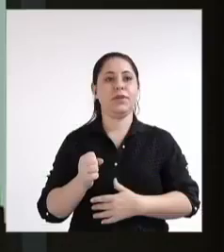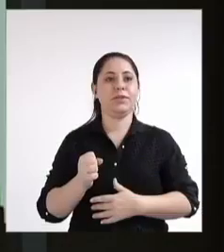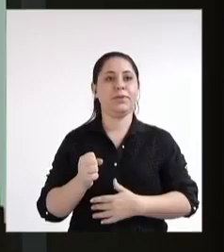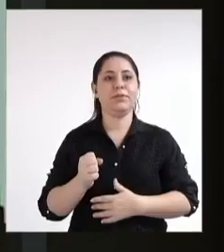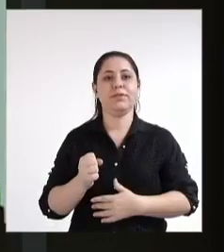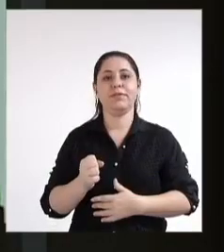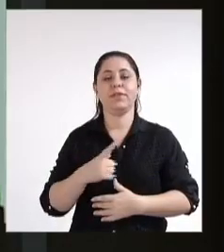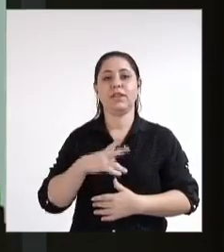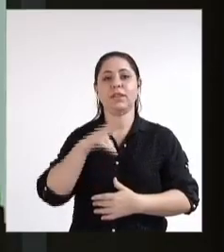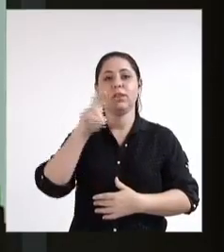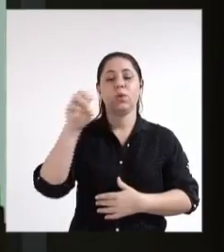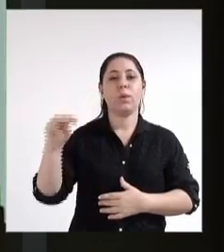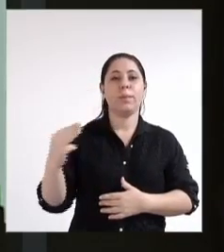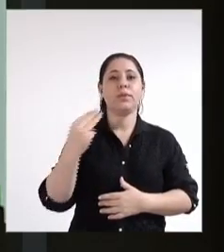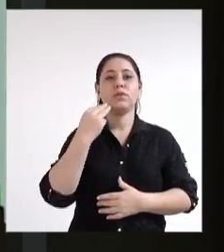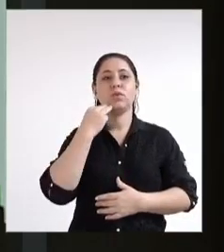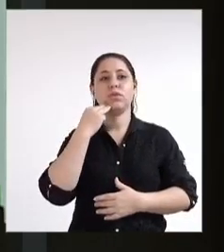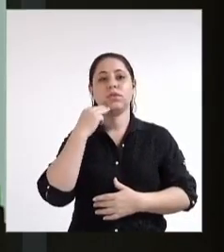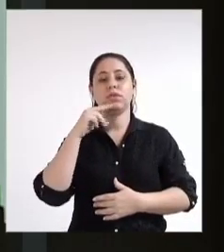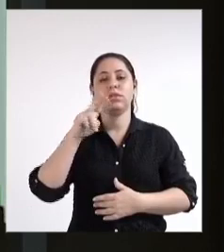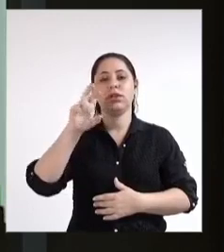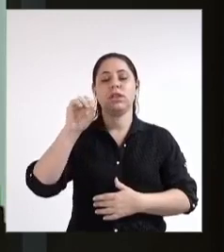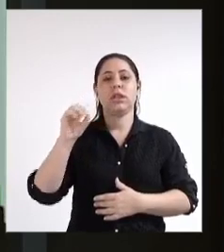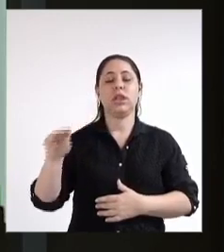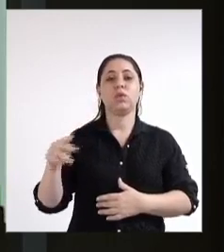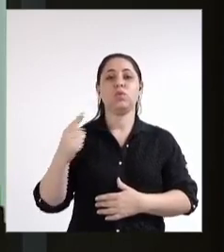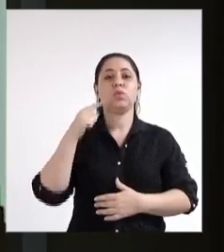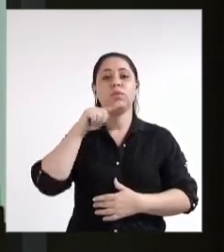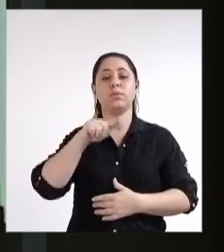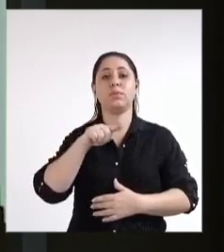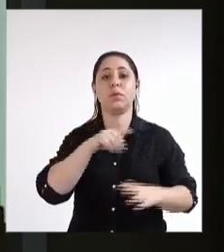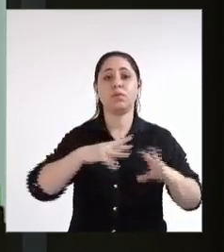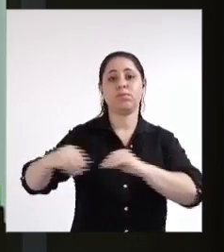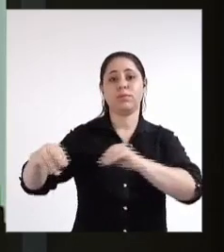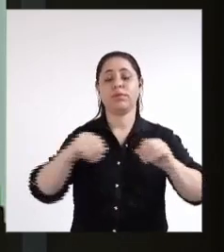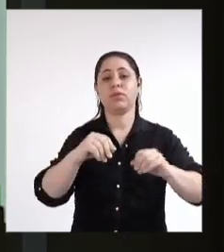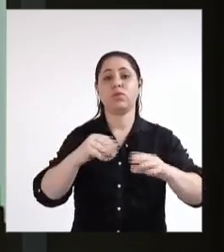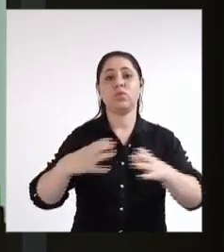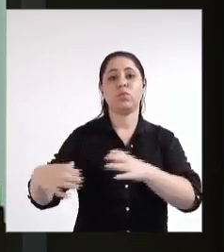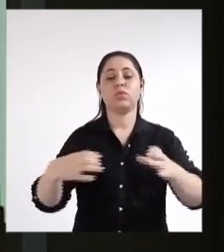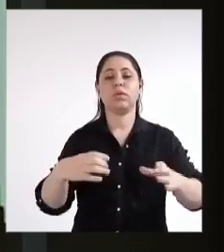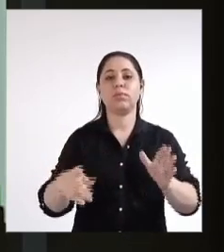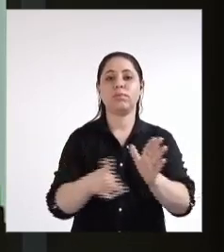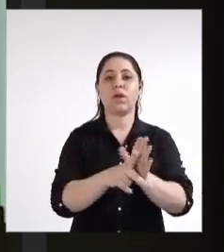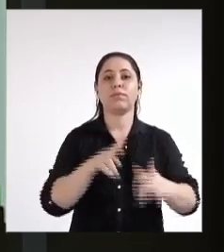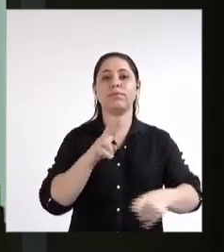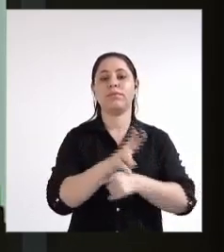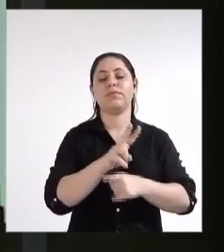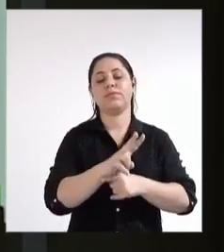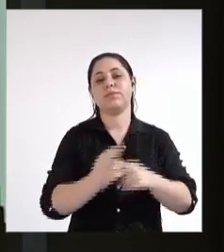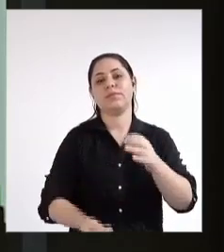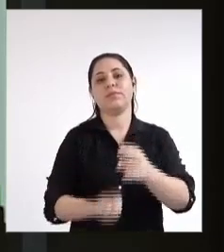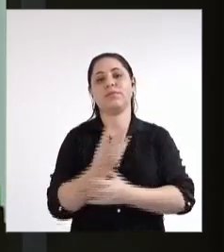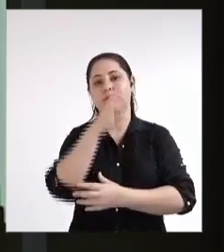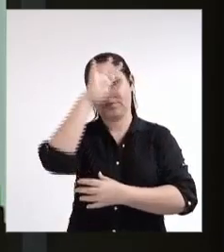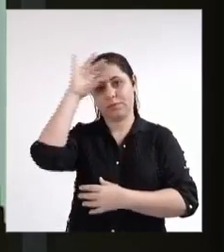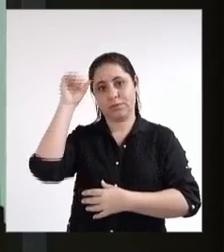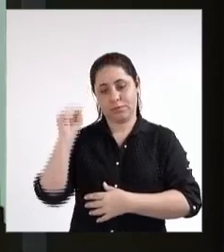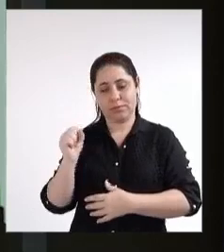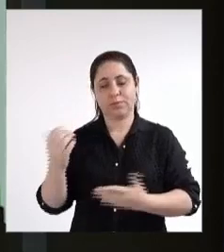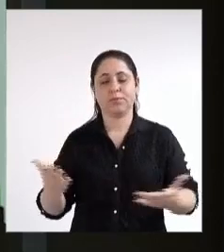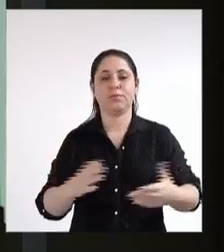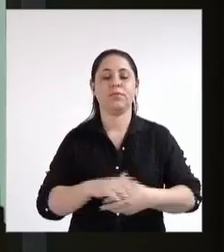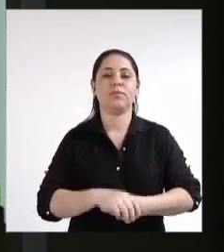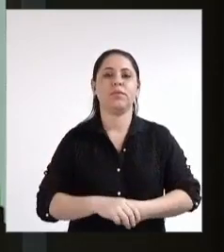milhões e 500 mil hectares 1 mais que isso de unidades de conservação criadas no estado isso